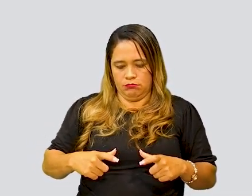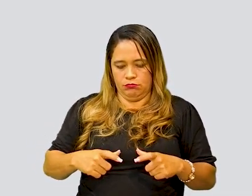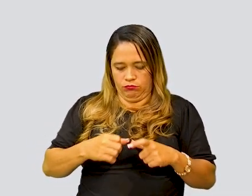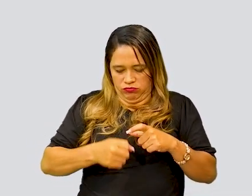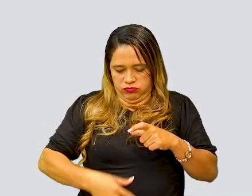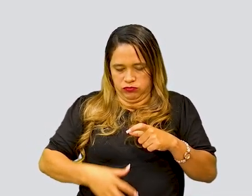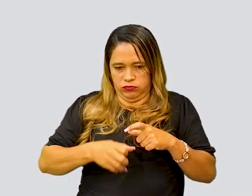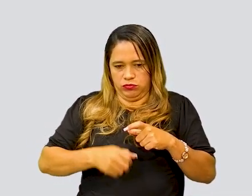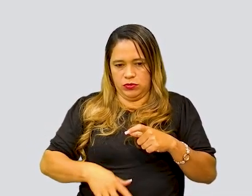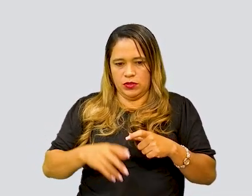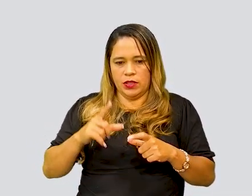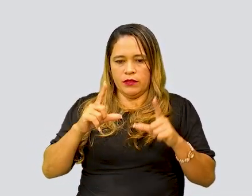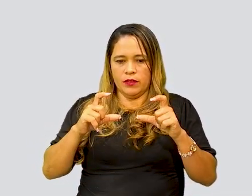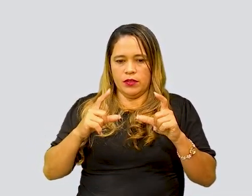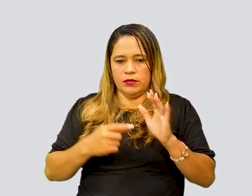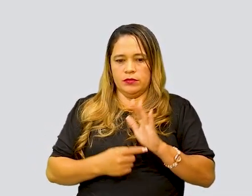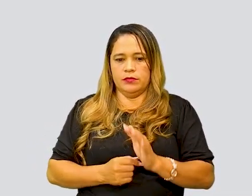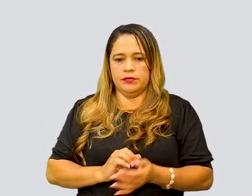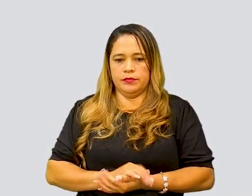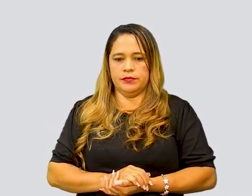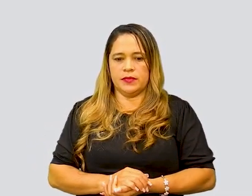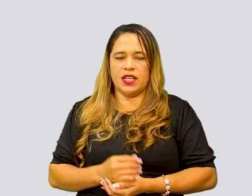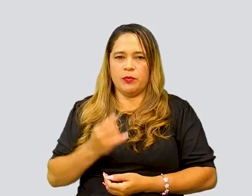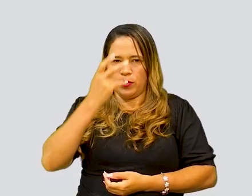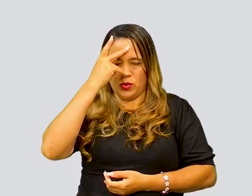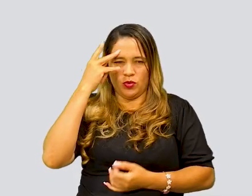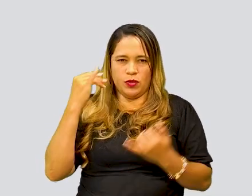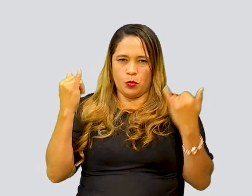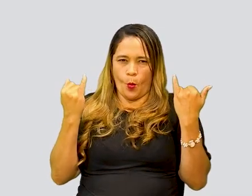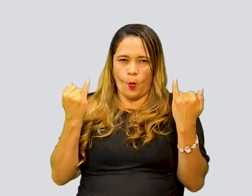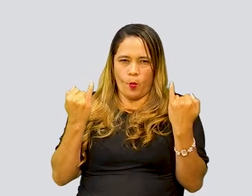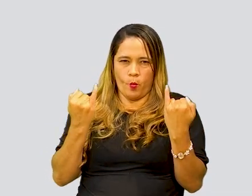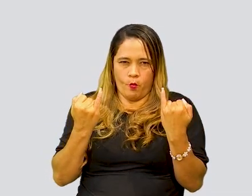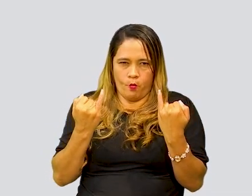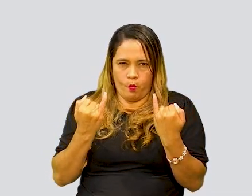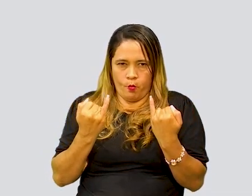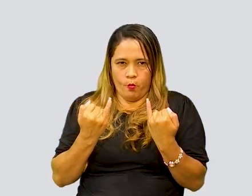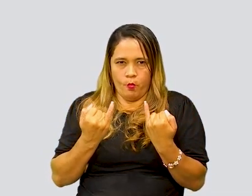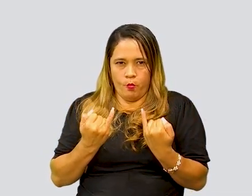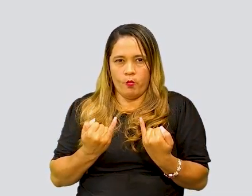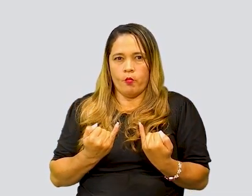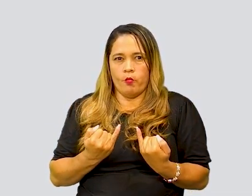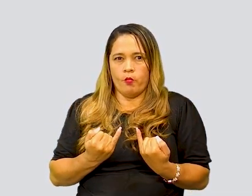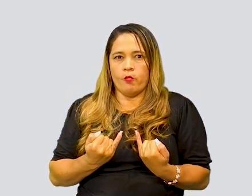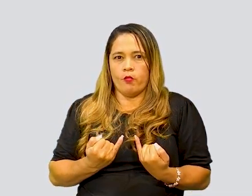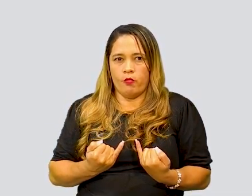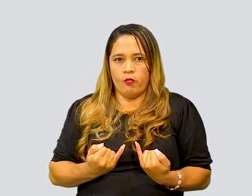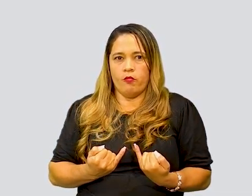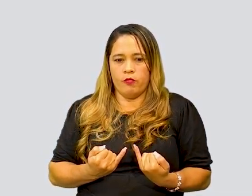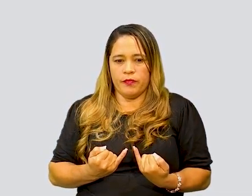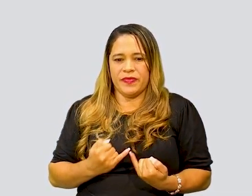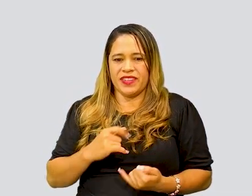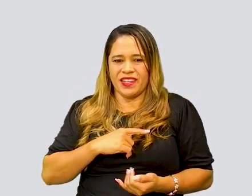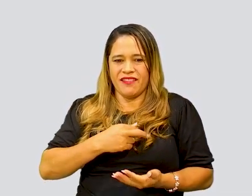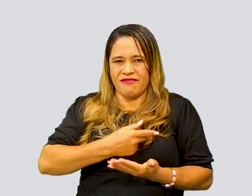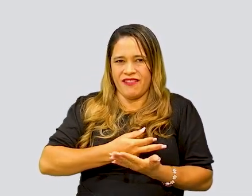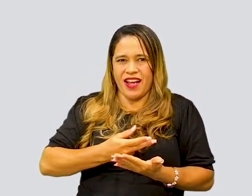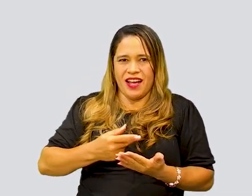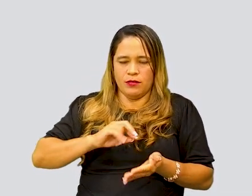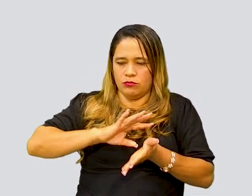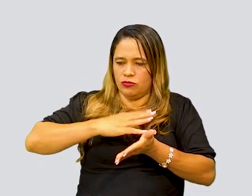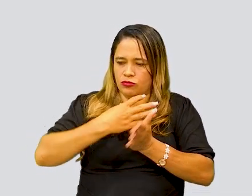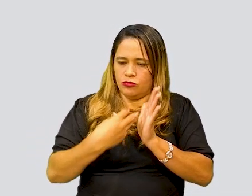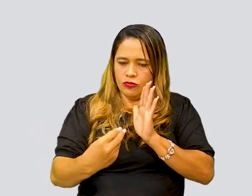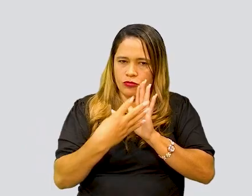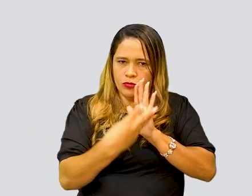E olha essa foto que eu tô te mostrando. Infelizmente, quando essa doença, ela aparece, ela não pega uma pessoa só. São dezenas ou